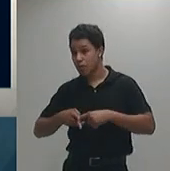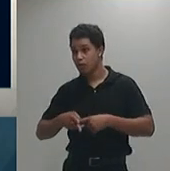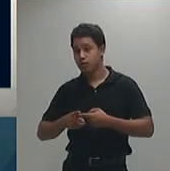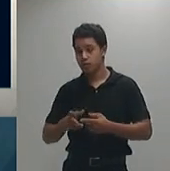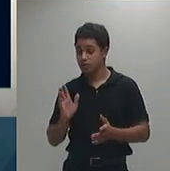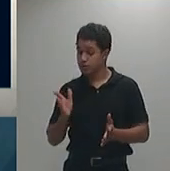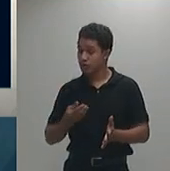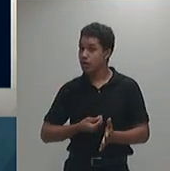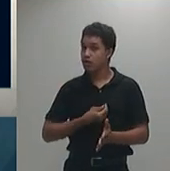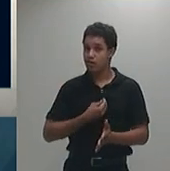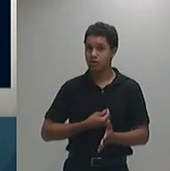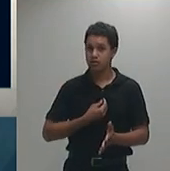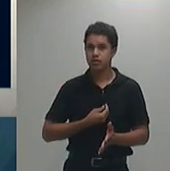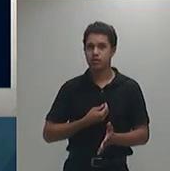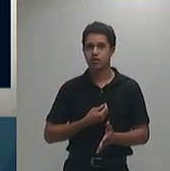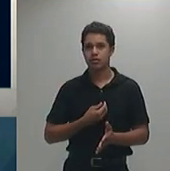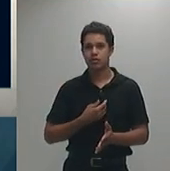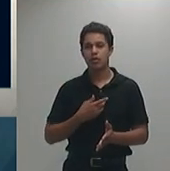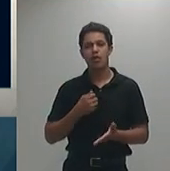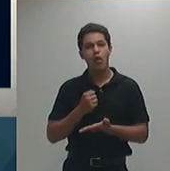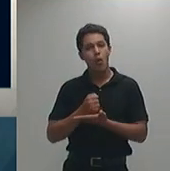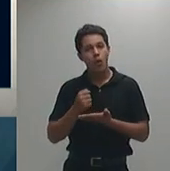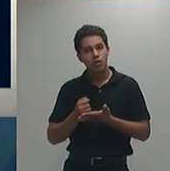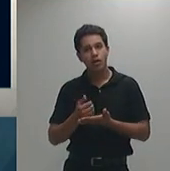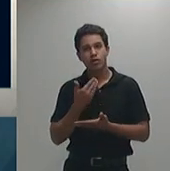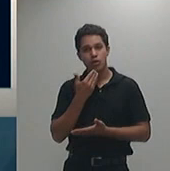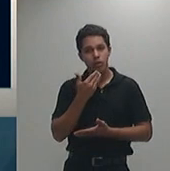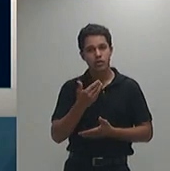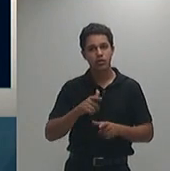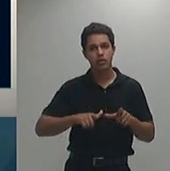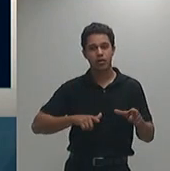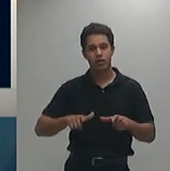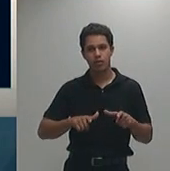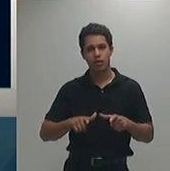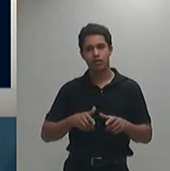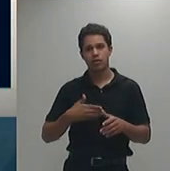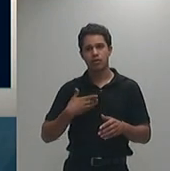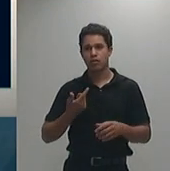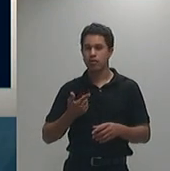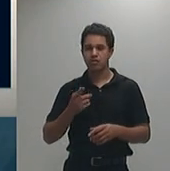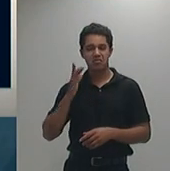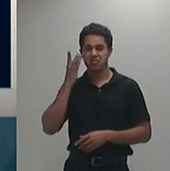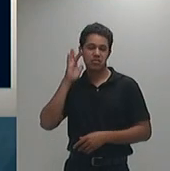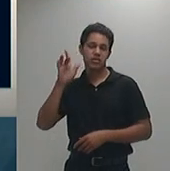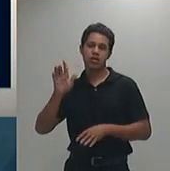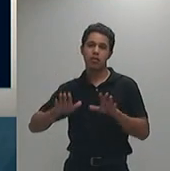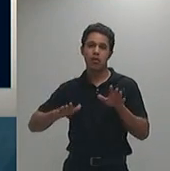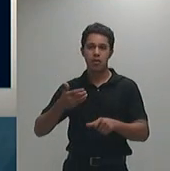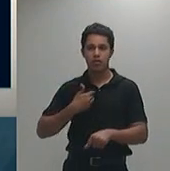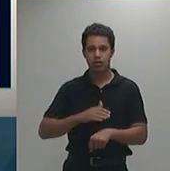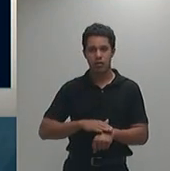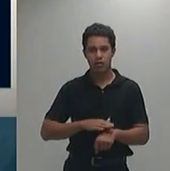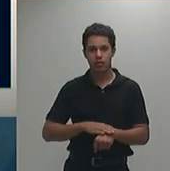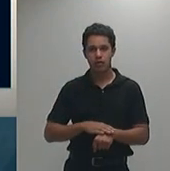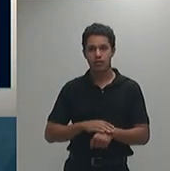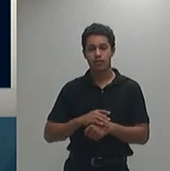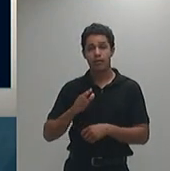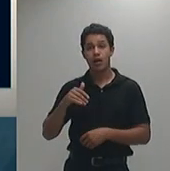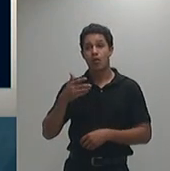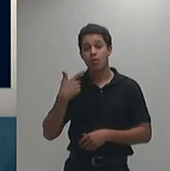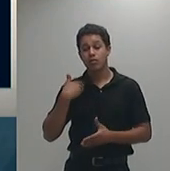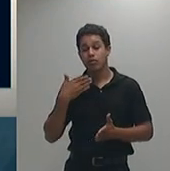no aperto no contrato de prestação de serviço diferido no tempo o shader Quando que a